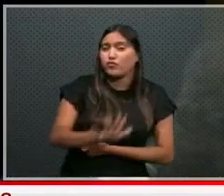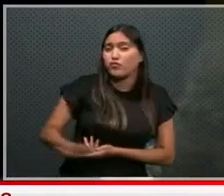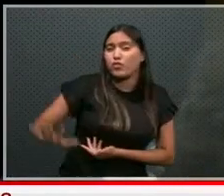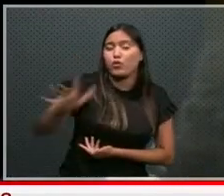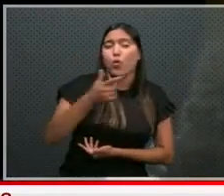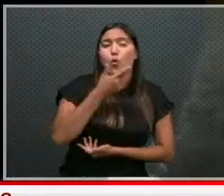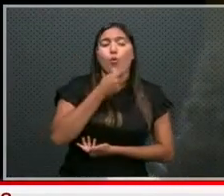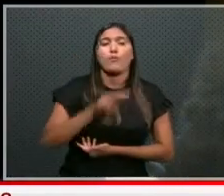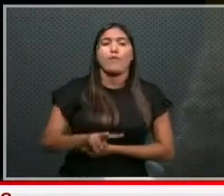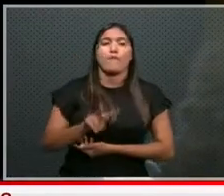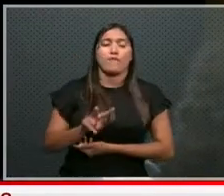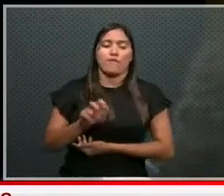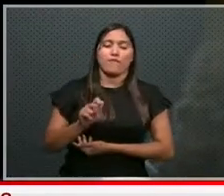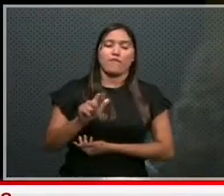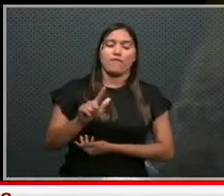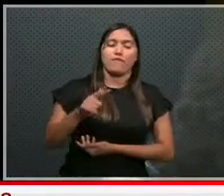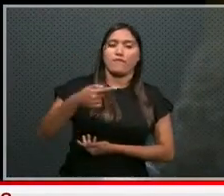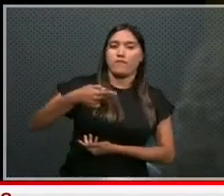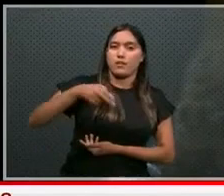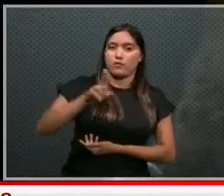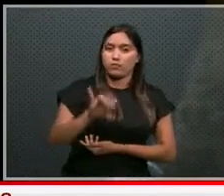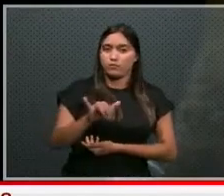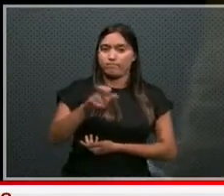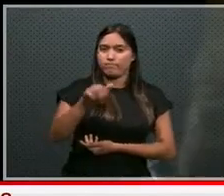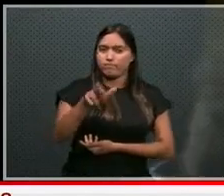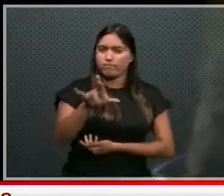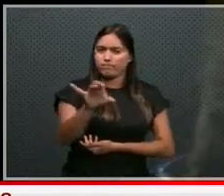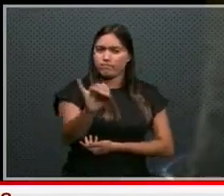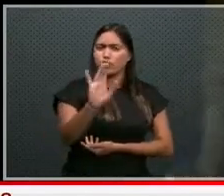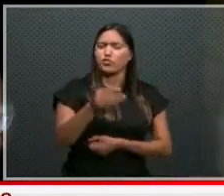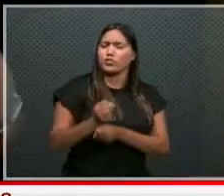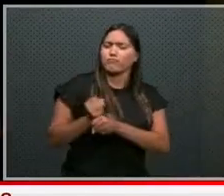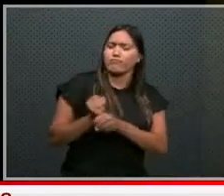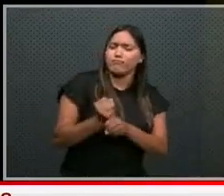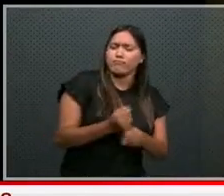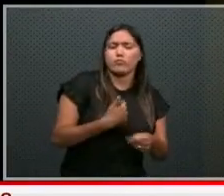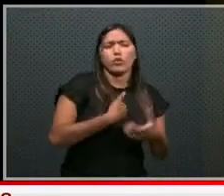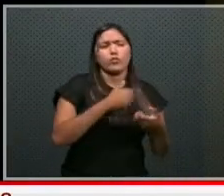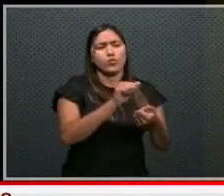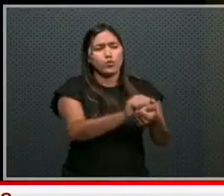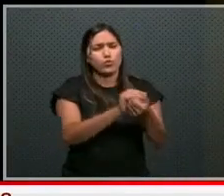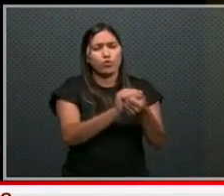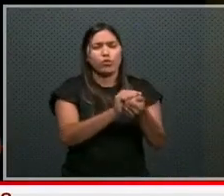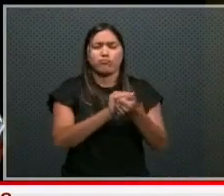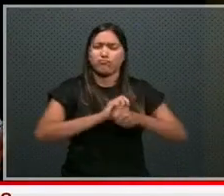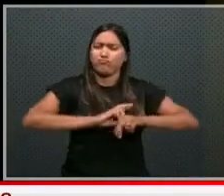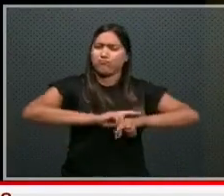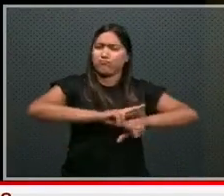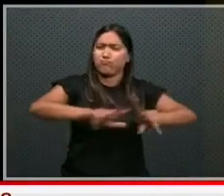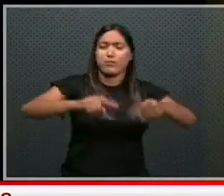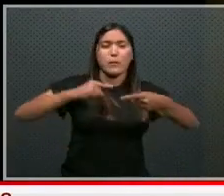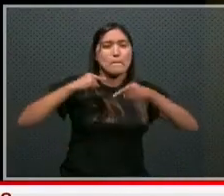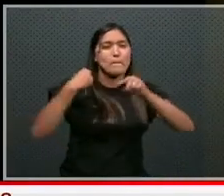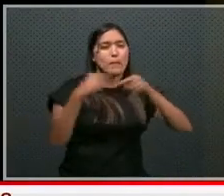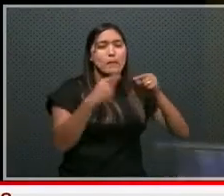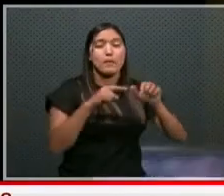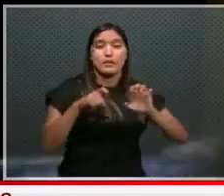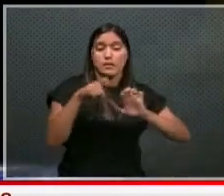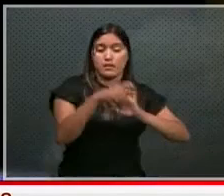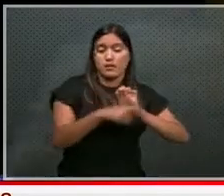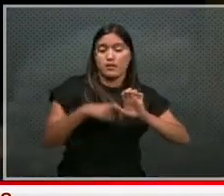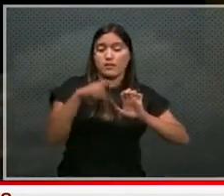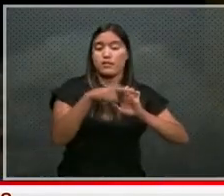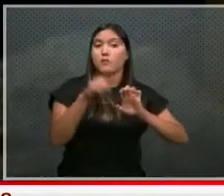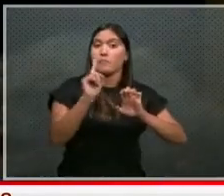valquimário que ao longo dos últimos anos estivemos juntos os debates a Embrapa inclusive